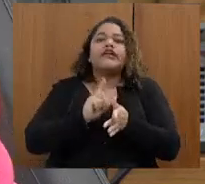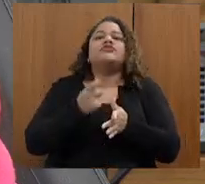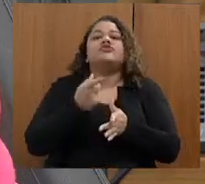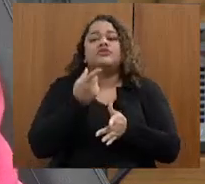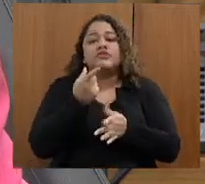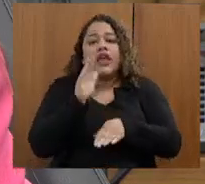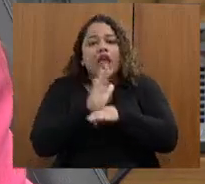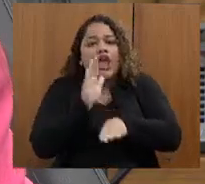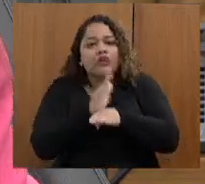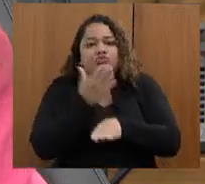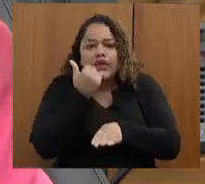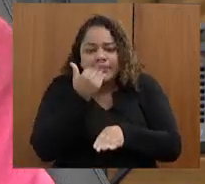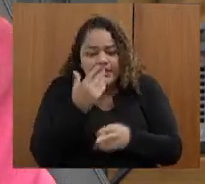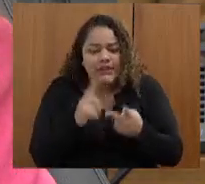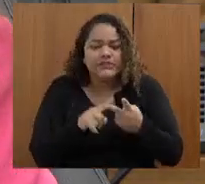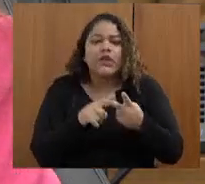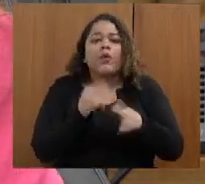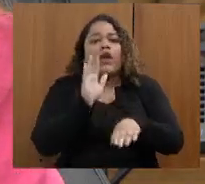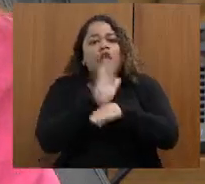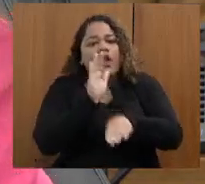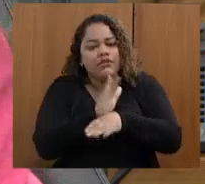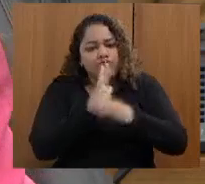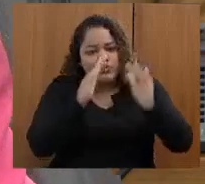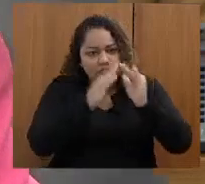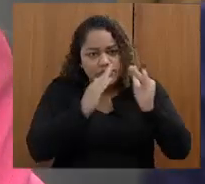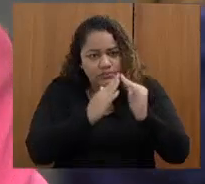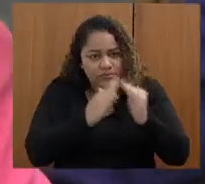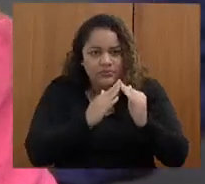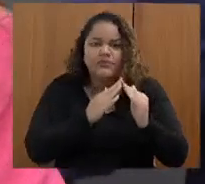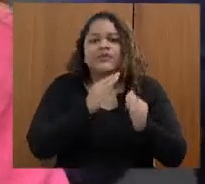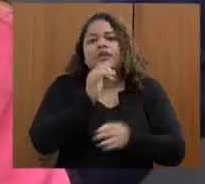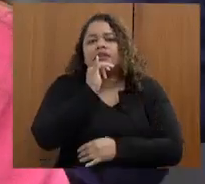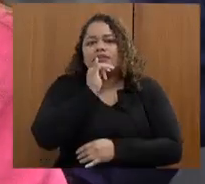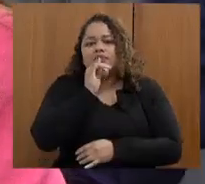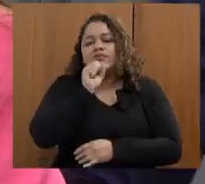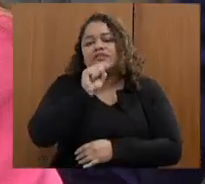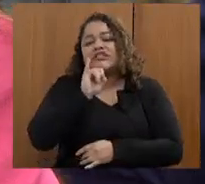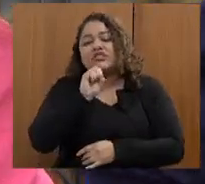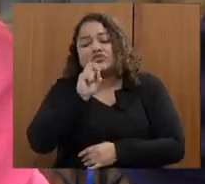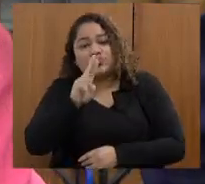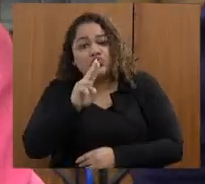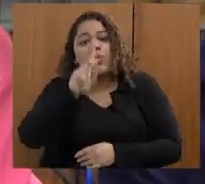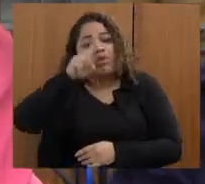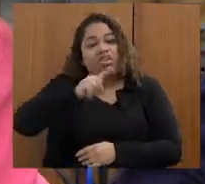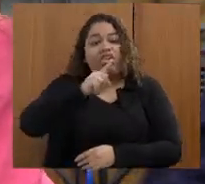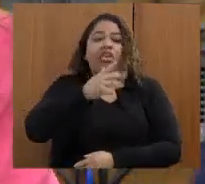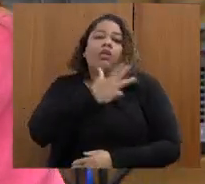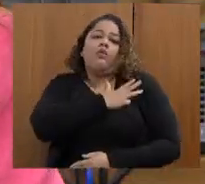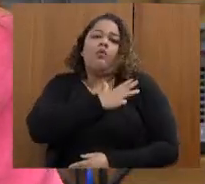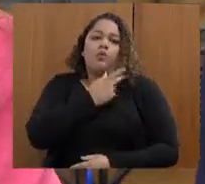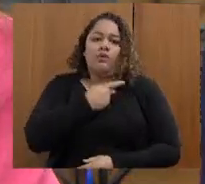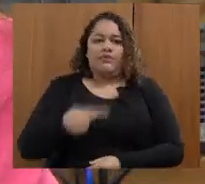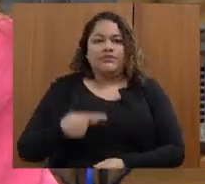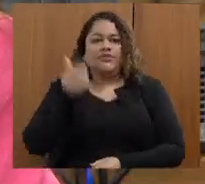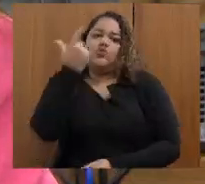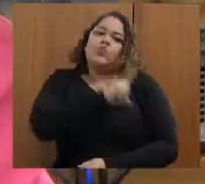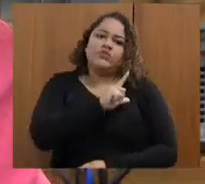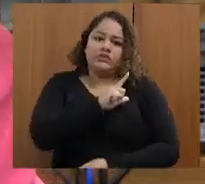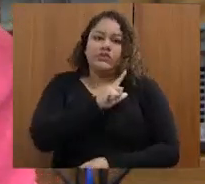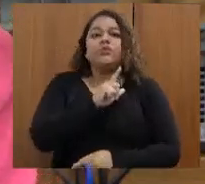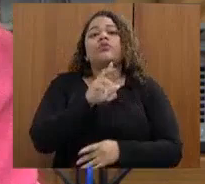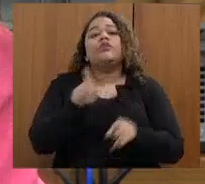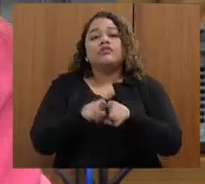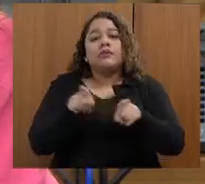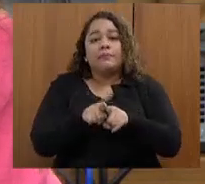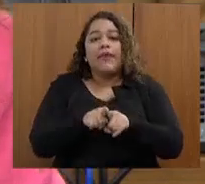já que a universidade pública especialmente depois do Sisu conquista do governo do presidente Lula anos atrás trouxe pessoas de várias regiões